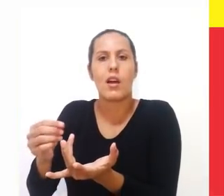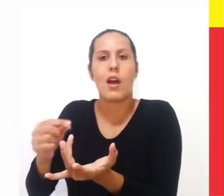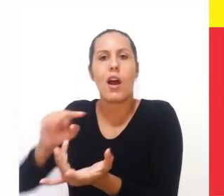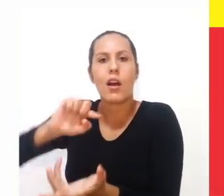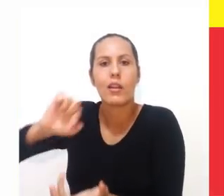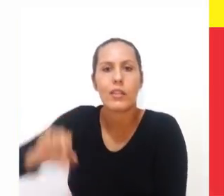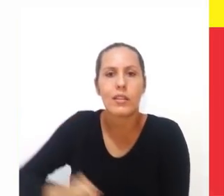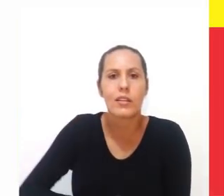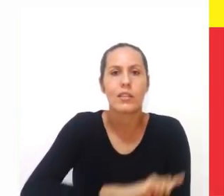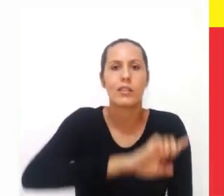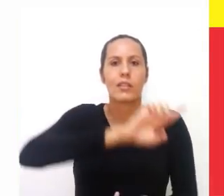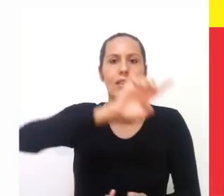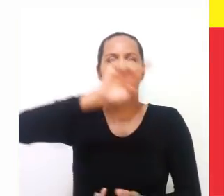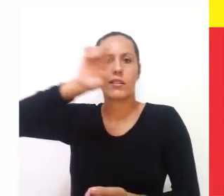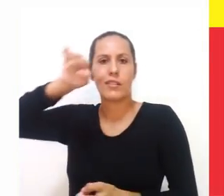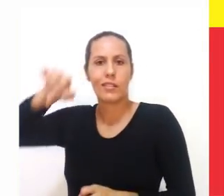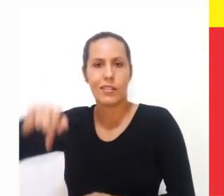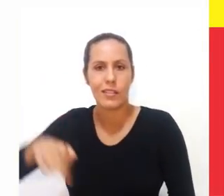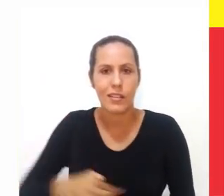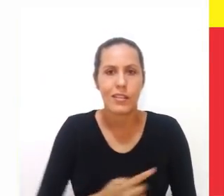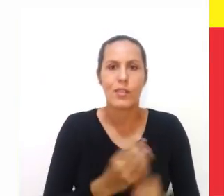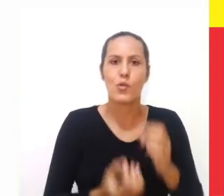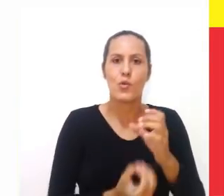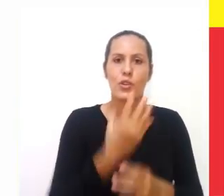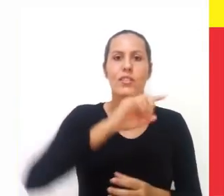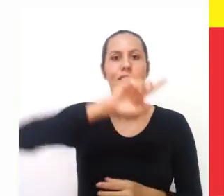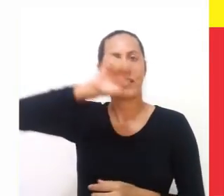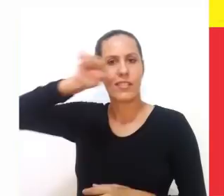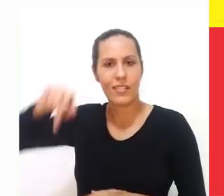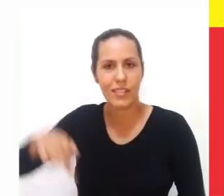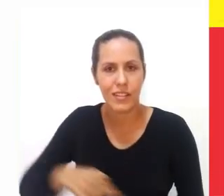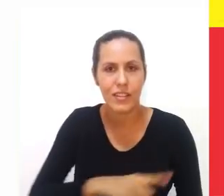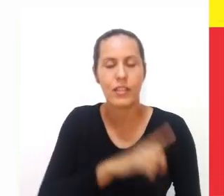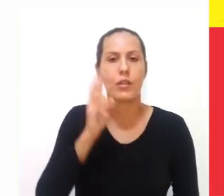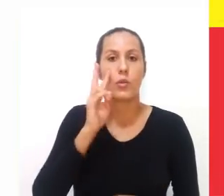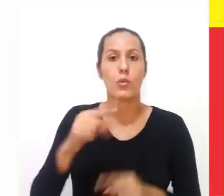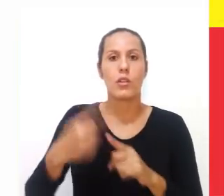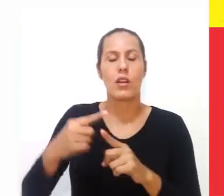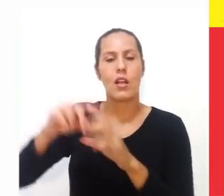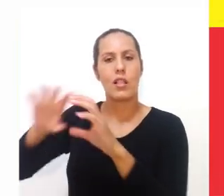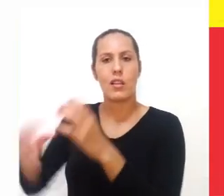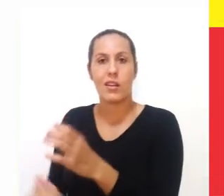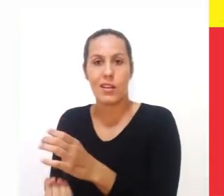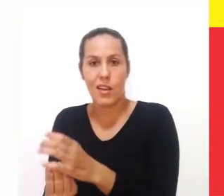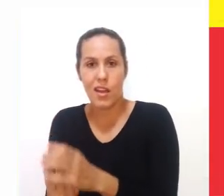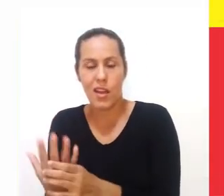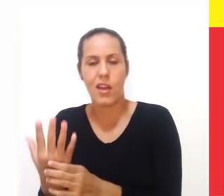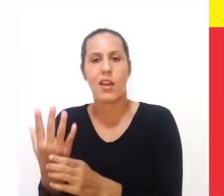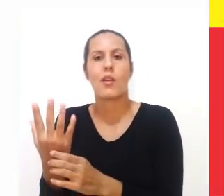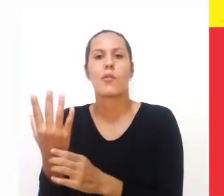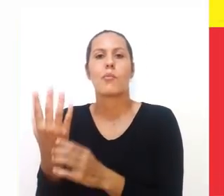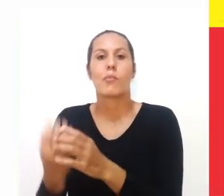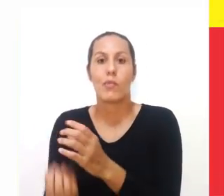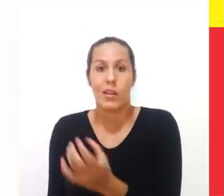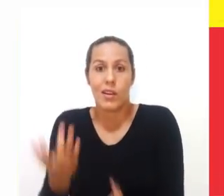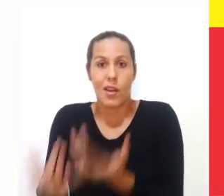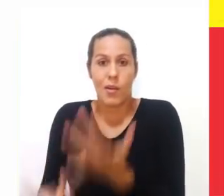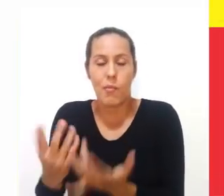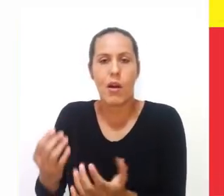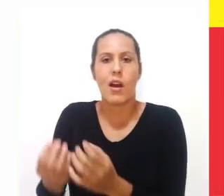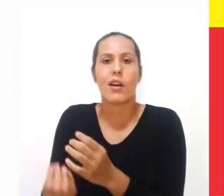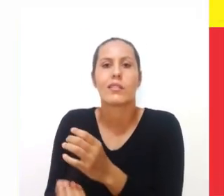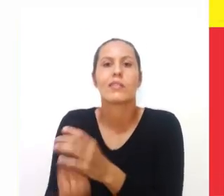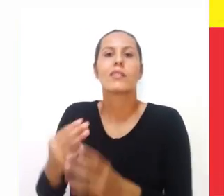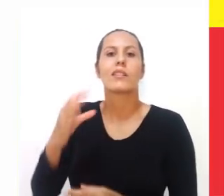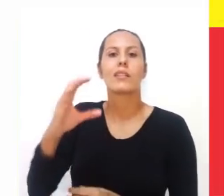termina criando um ciclo. Você vê aí na figura, né? Ela criando um ciclo. A partir do momento que é queimada, entre combustão,